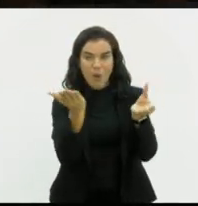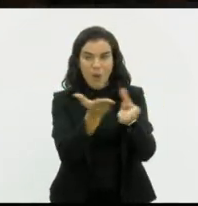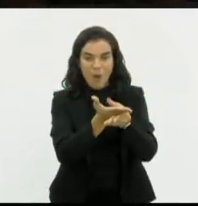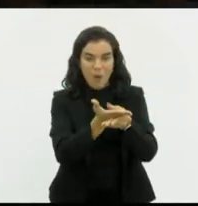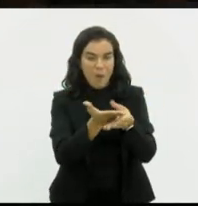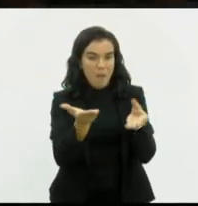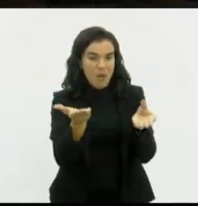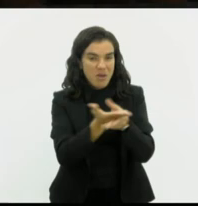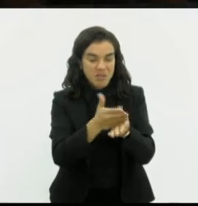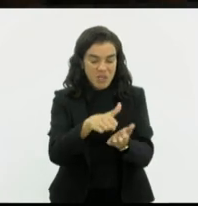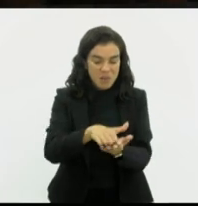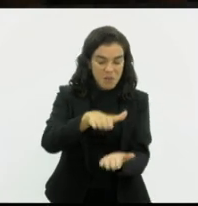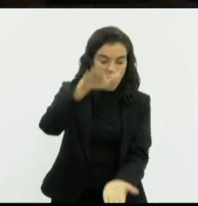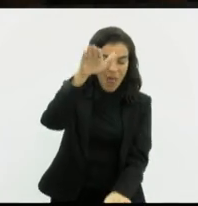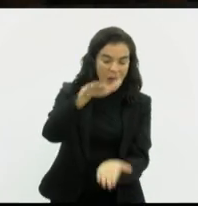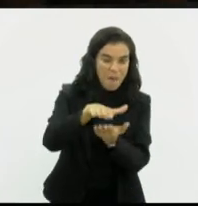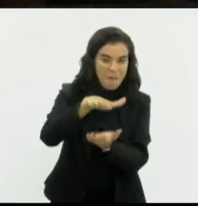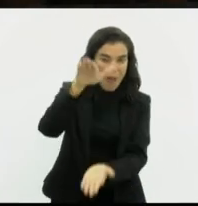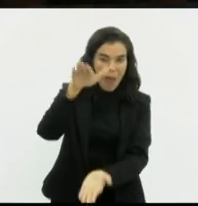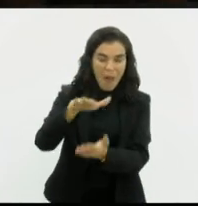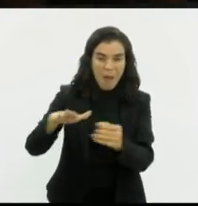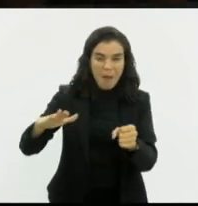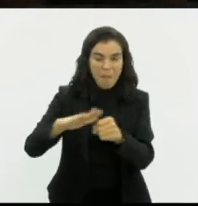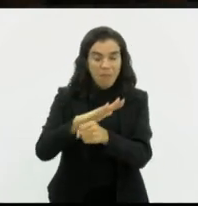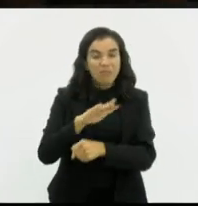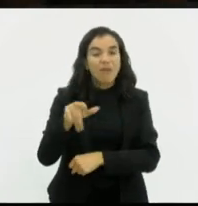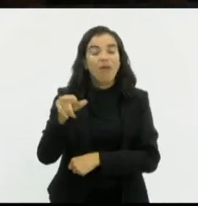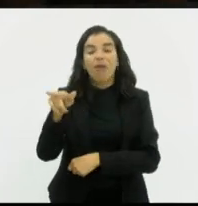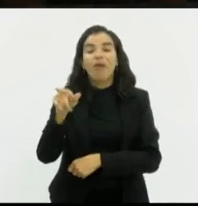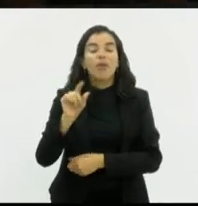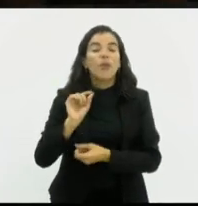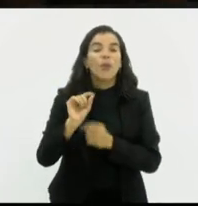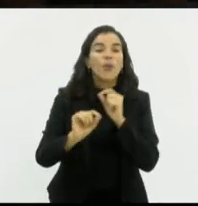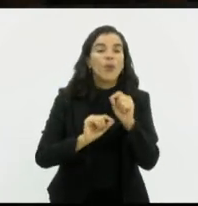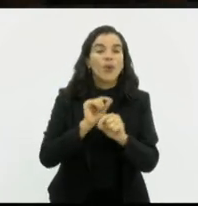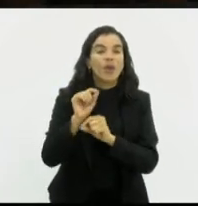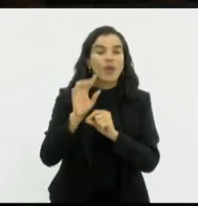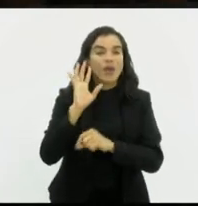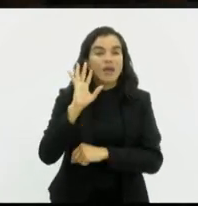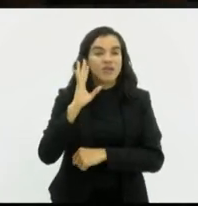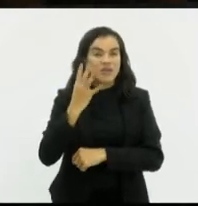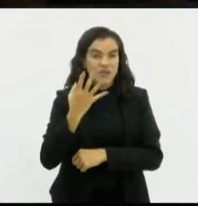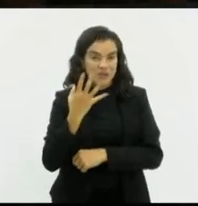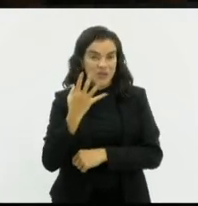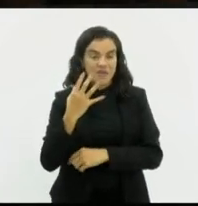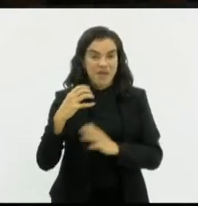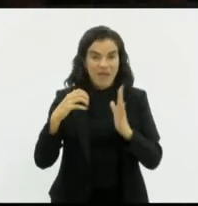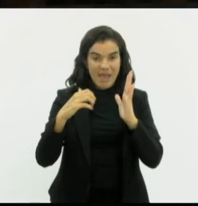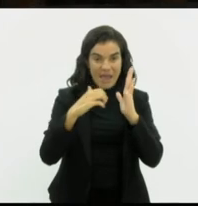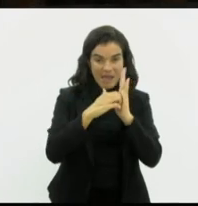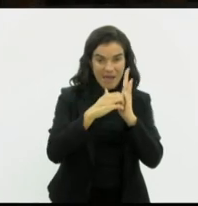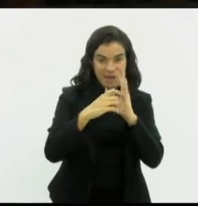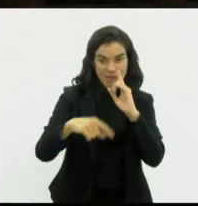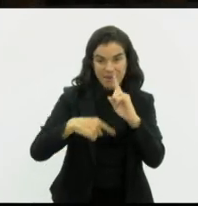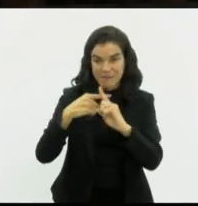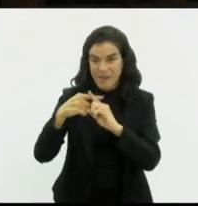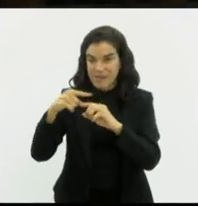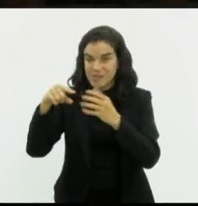pela tangente. E eles simplesmente colocam a Câmara Federal e o Senado